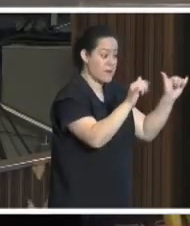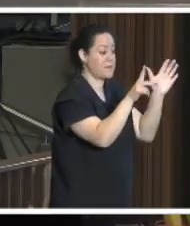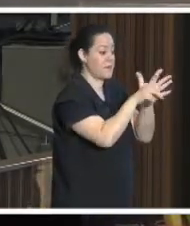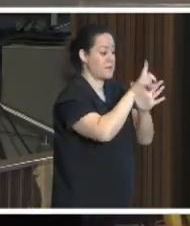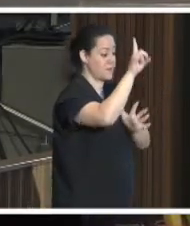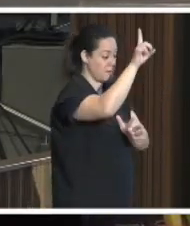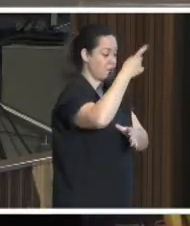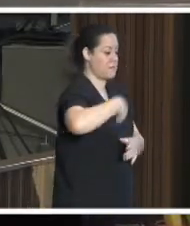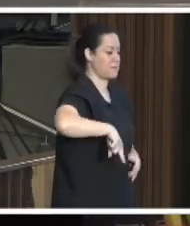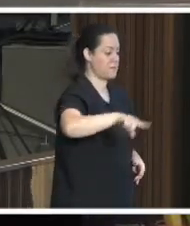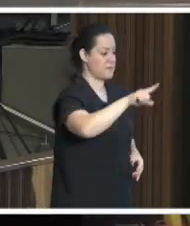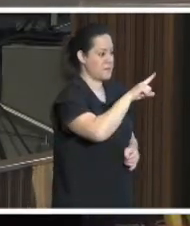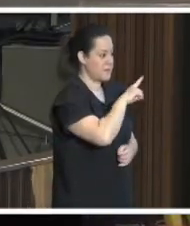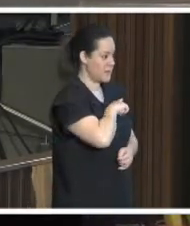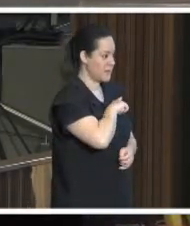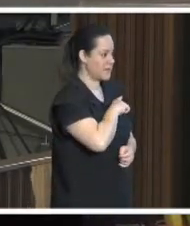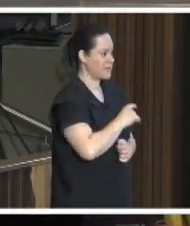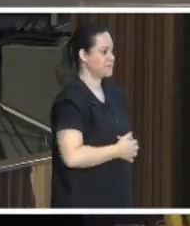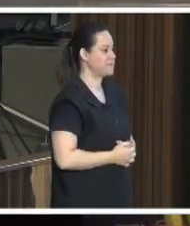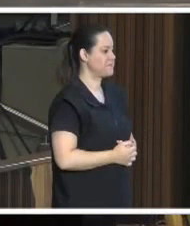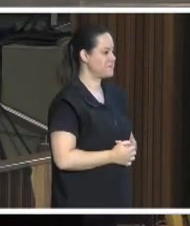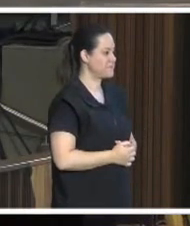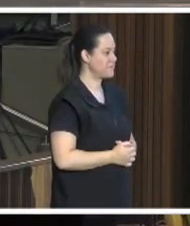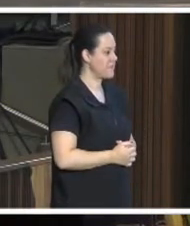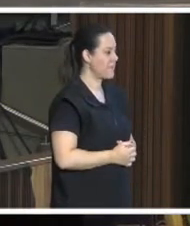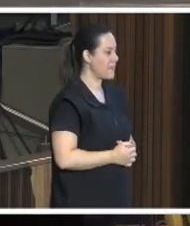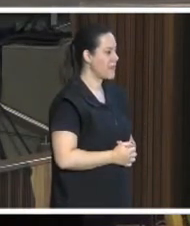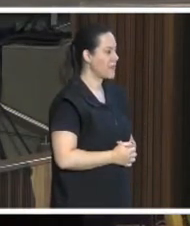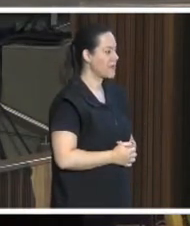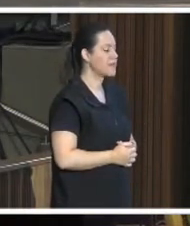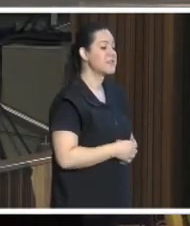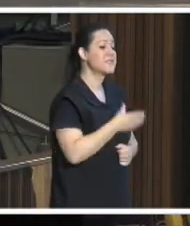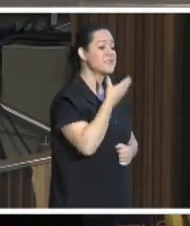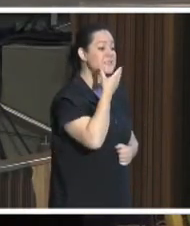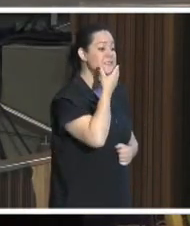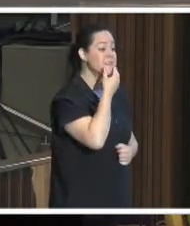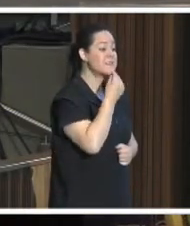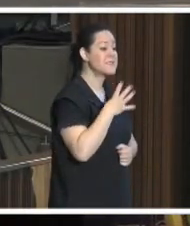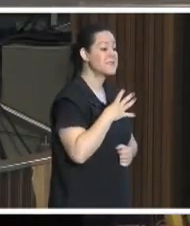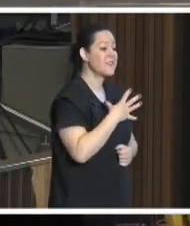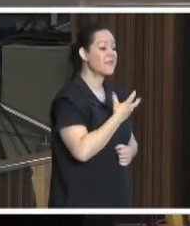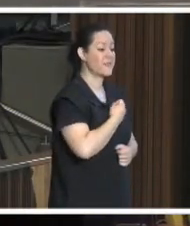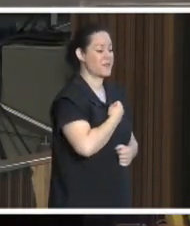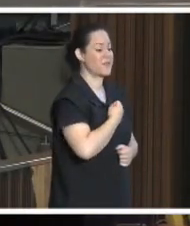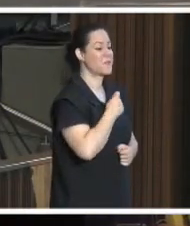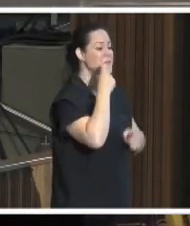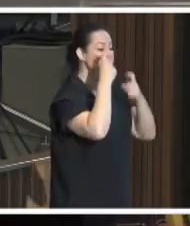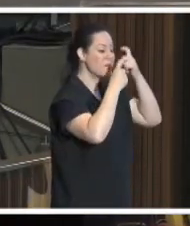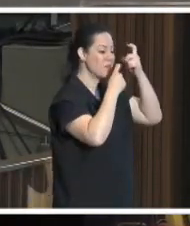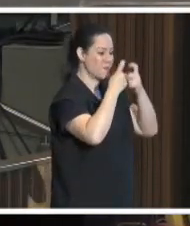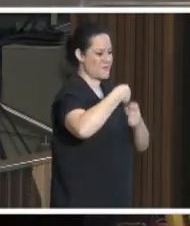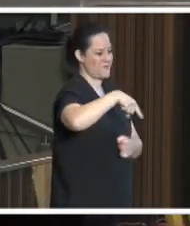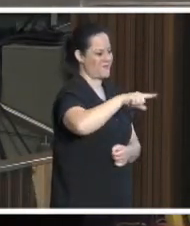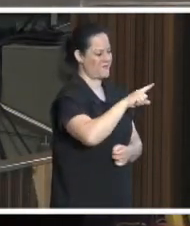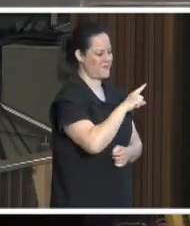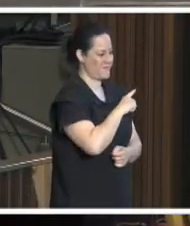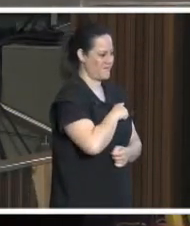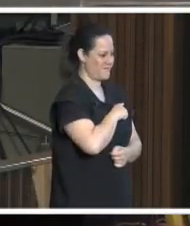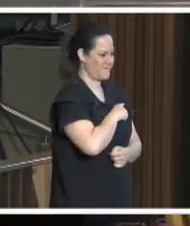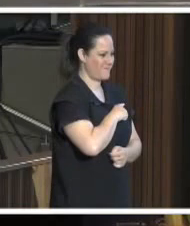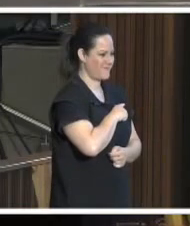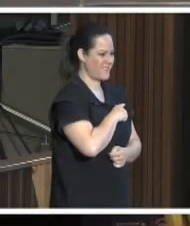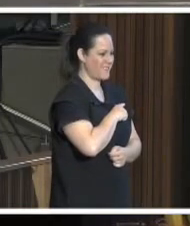para nós, que o Salvador se importa conosco, que